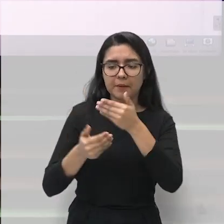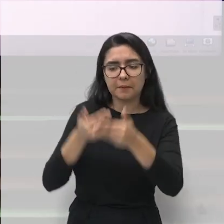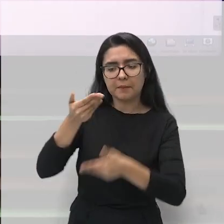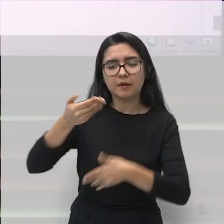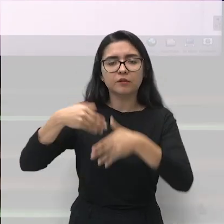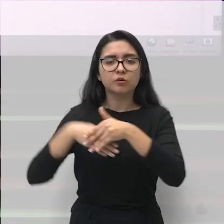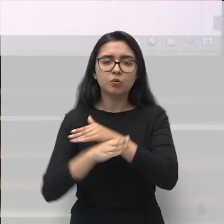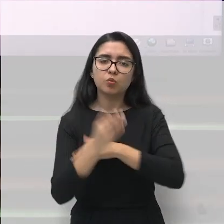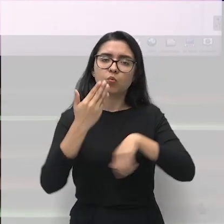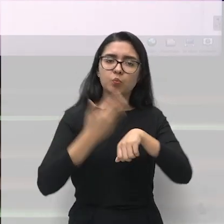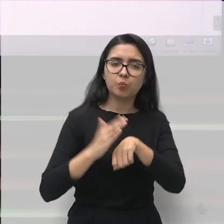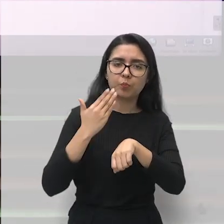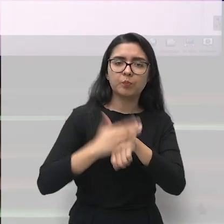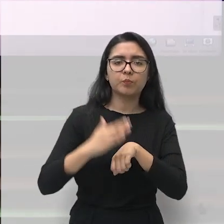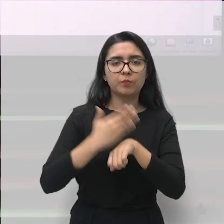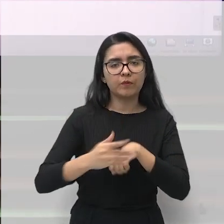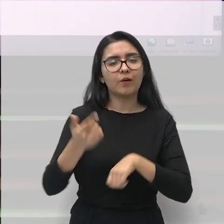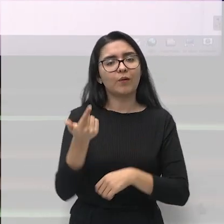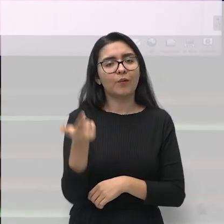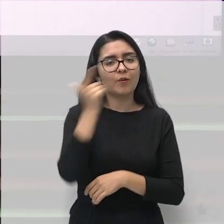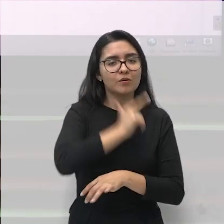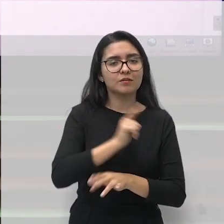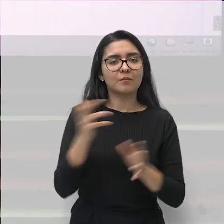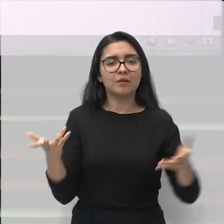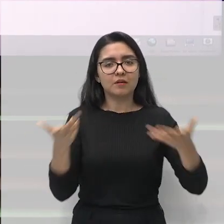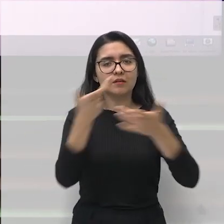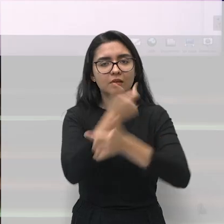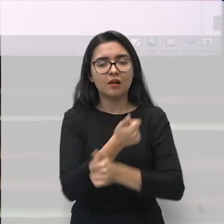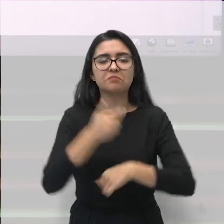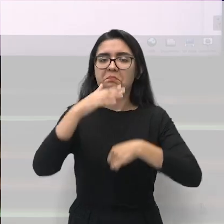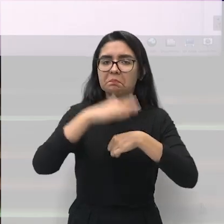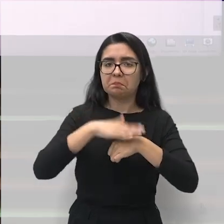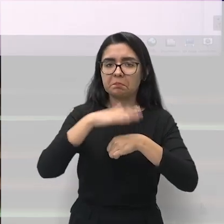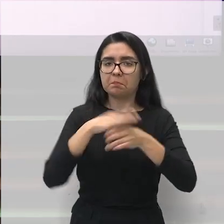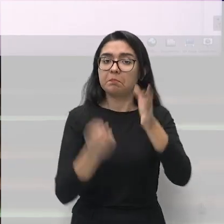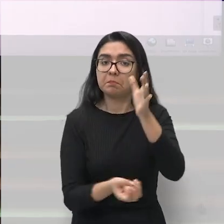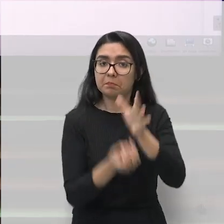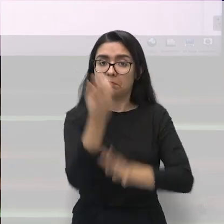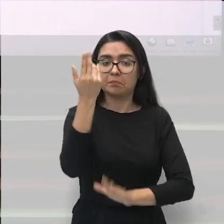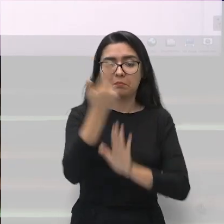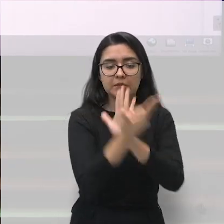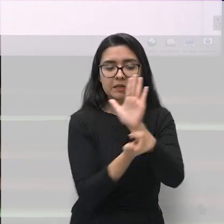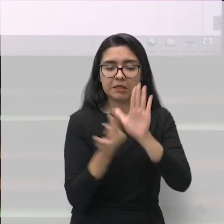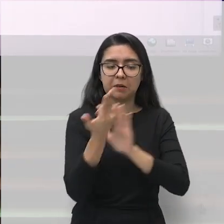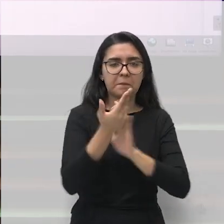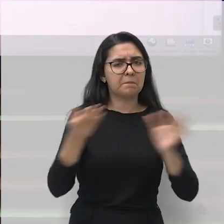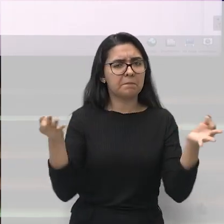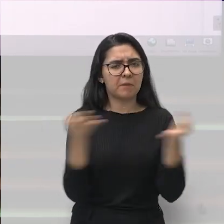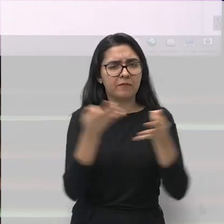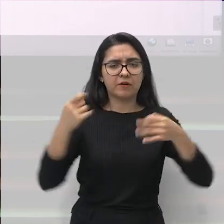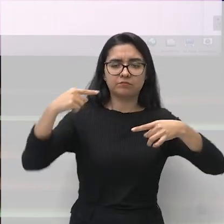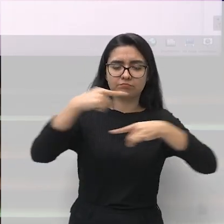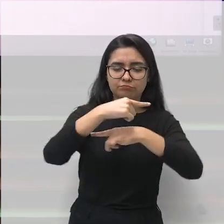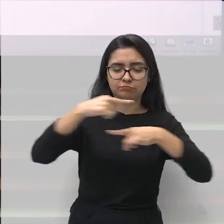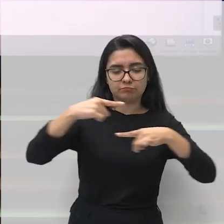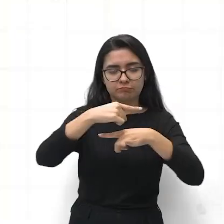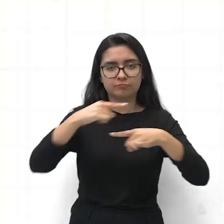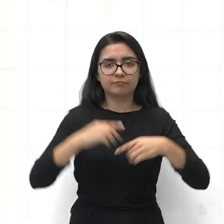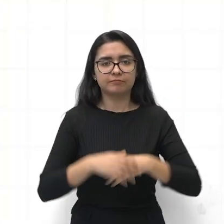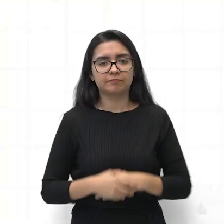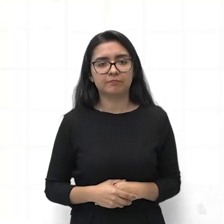vai desenvolvendo essa habilidade e daqui a pouco você vai estar construindo suas retas paralelas perfeitamente. Vamos para a próxima